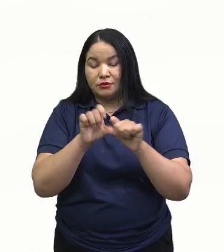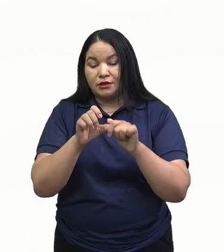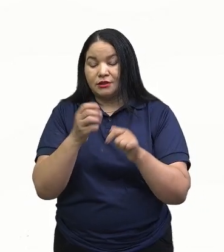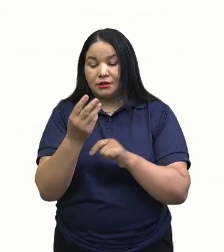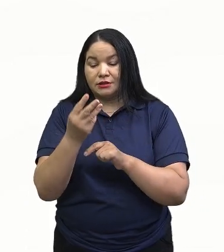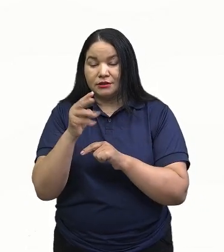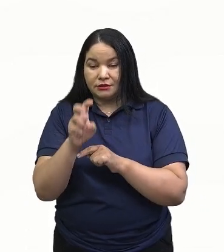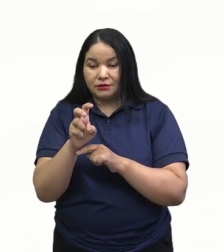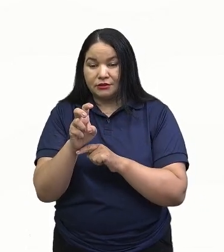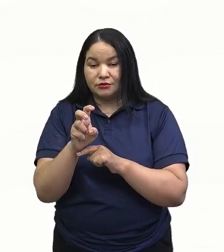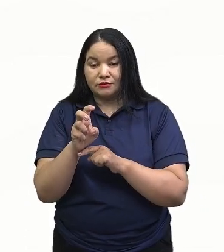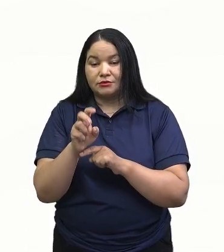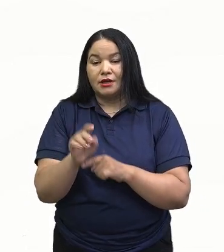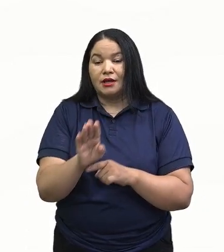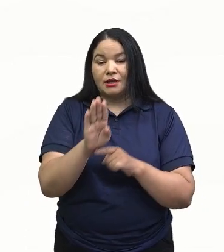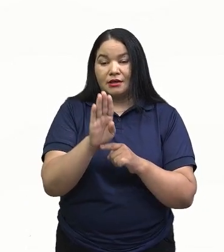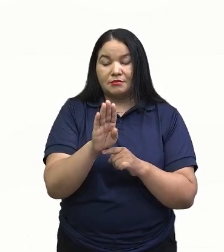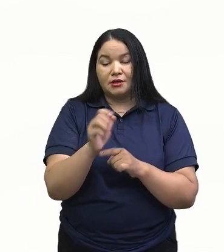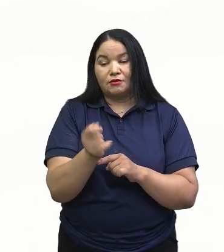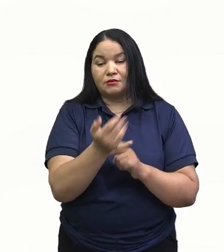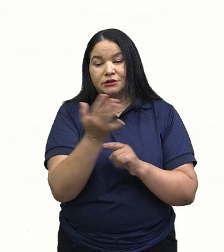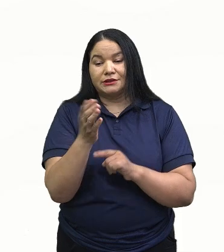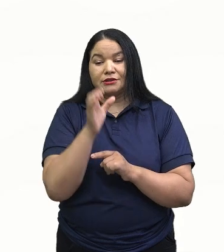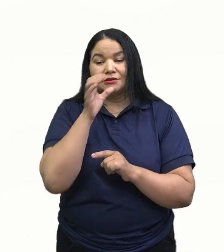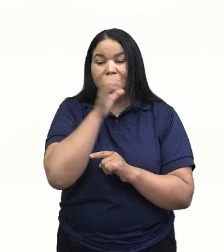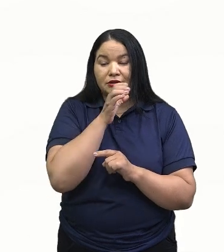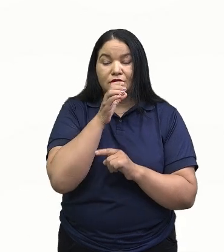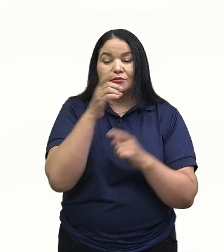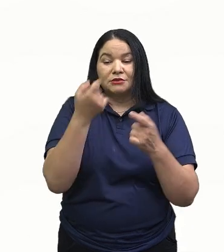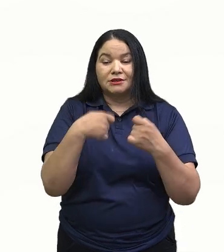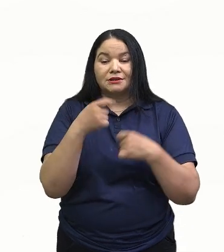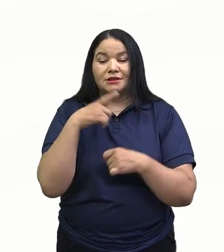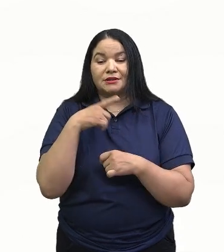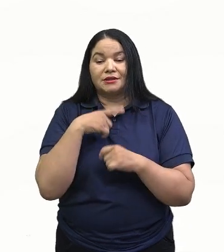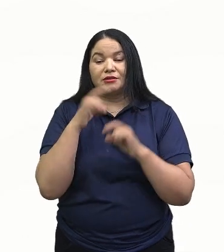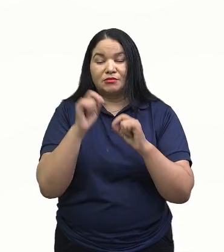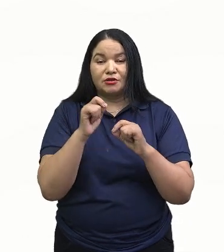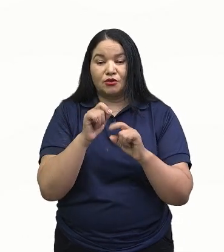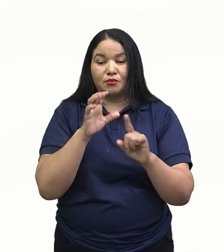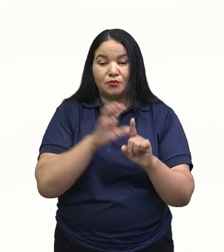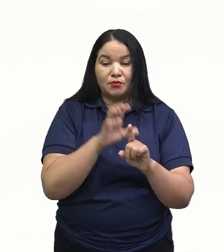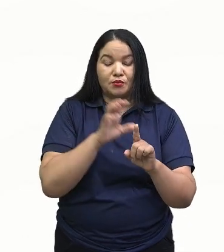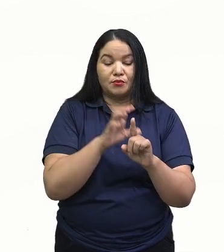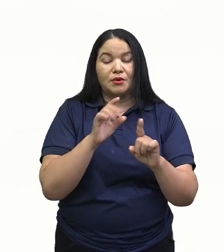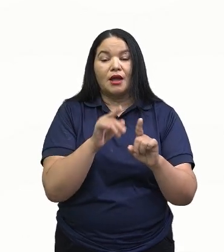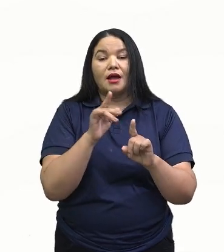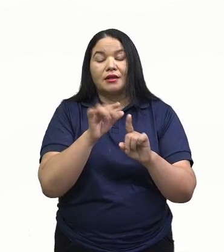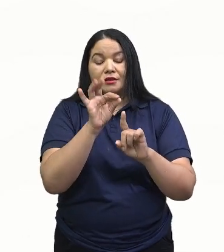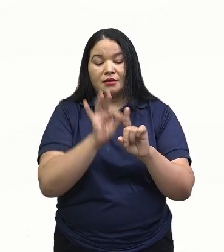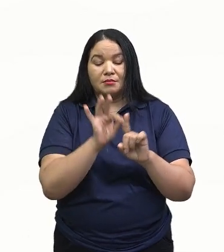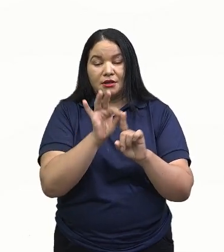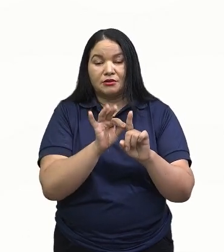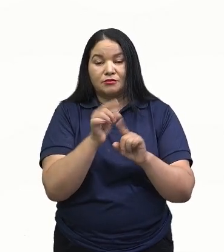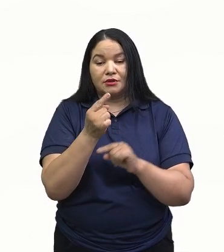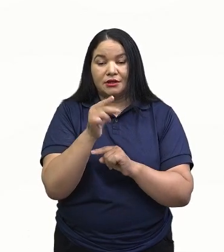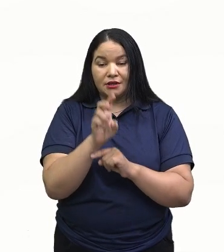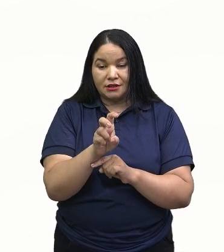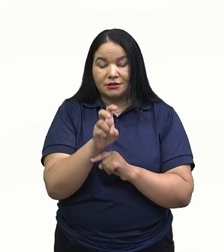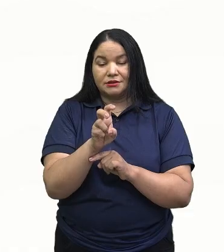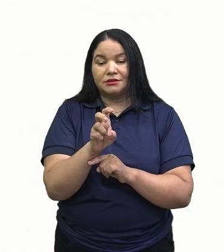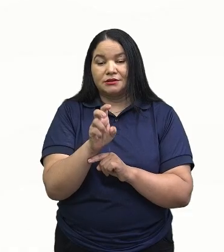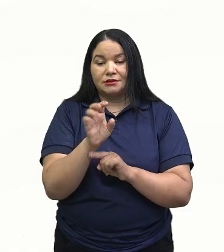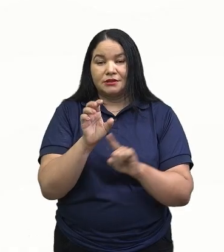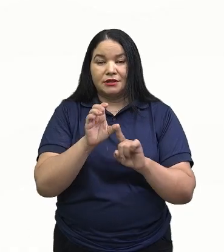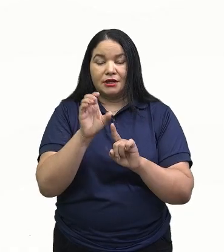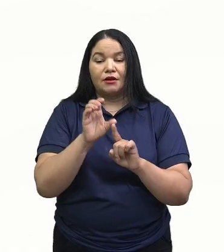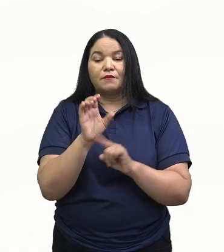letra B, quantidade de calor que deve ceder para que sua temperatura diminua de 15 graus. Aqui nós